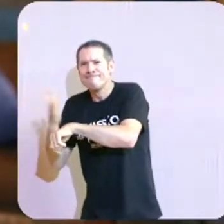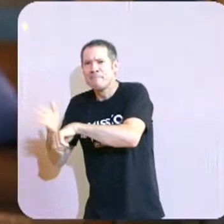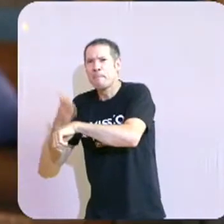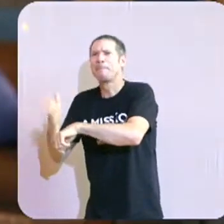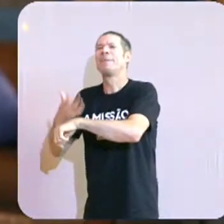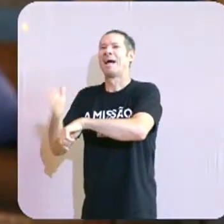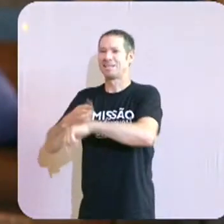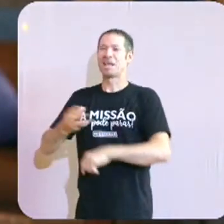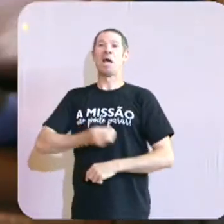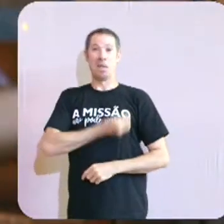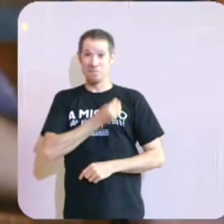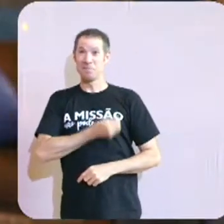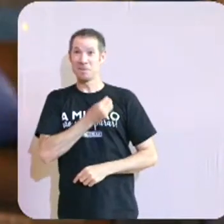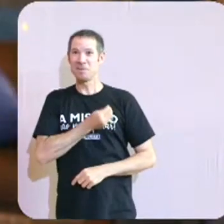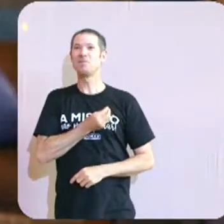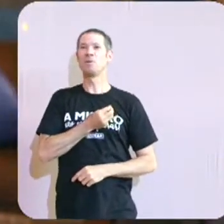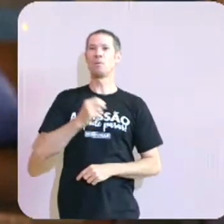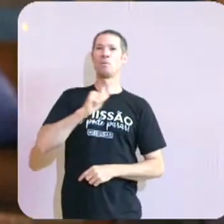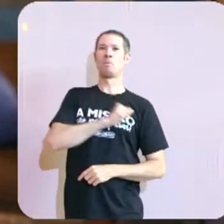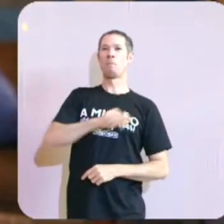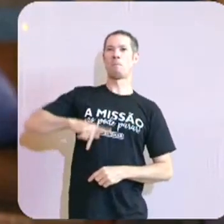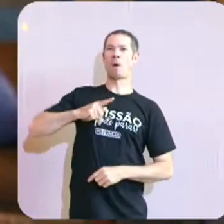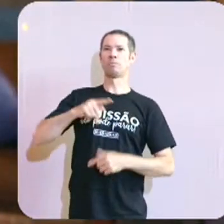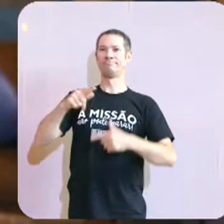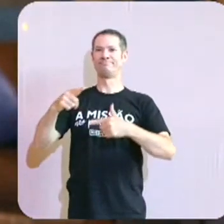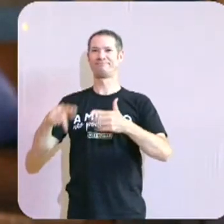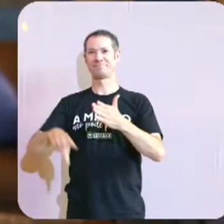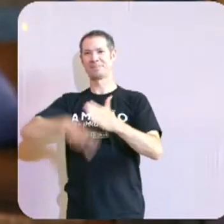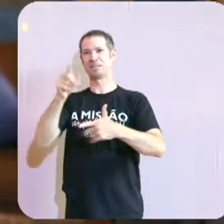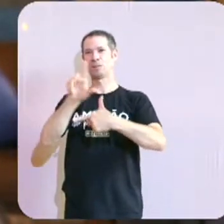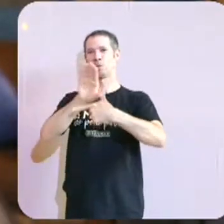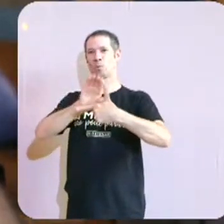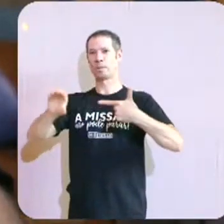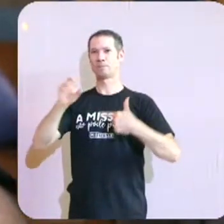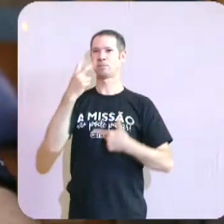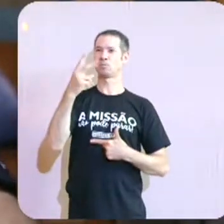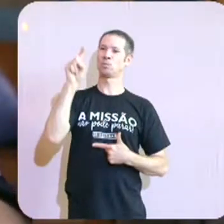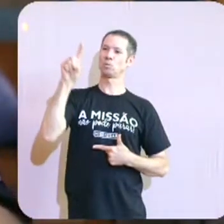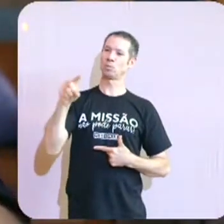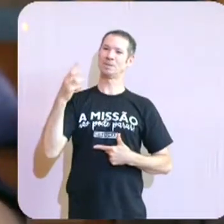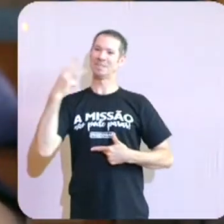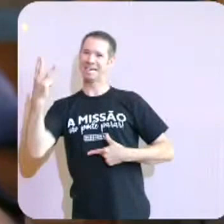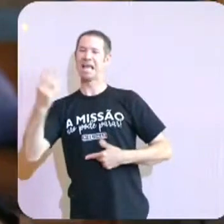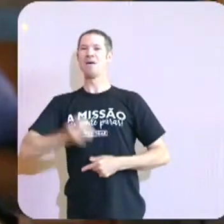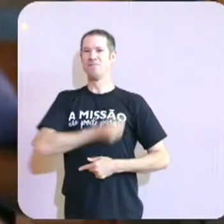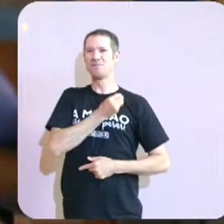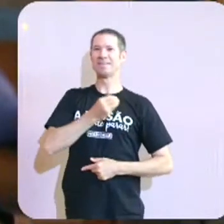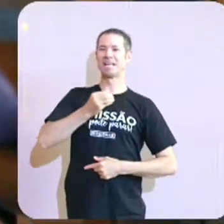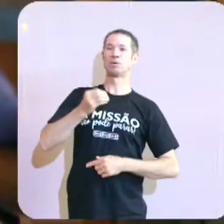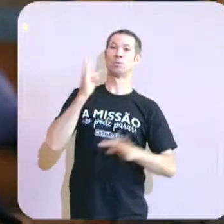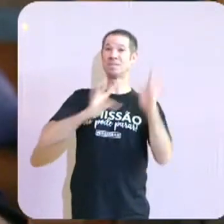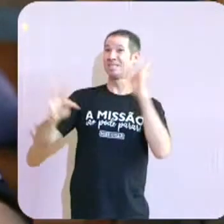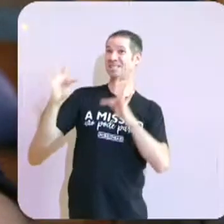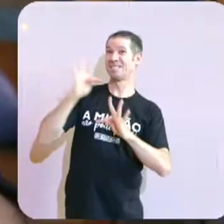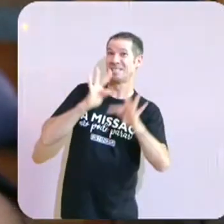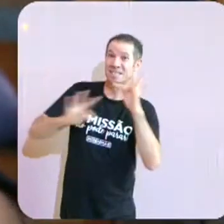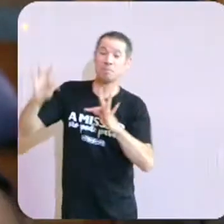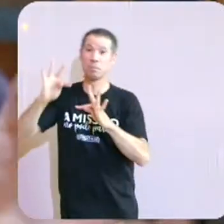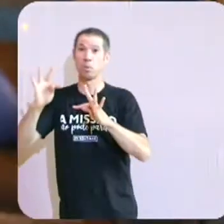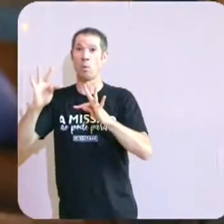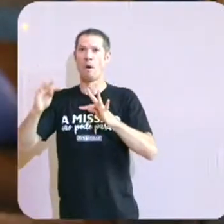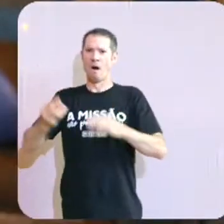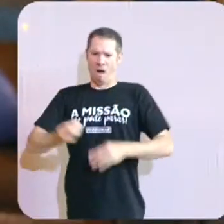testemunho é vivo. Como Paulo disse em 2 Coríntios 3, de 2 a 3, é a vida do discípulo tornando-se uma carta